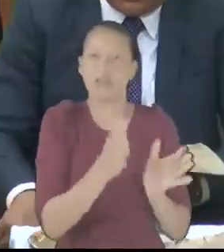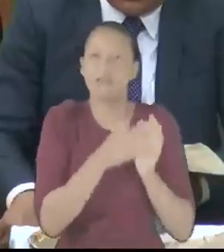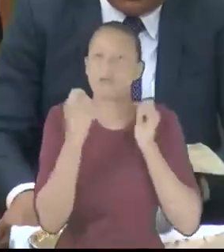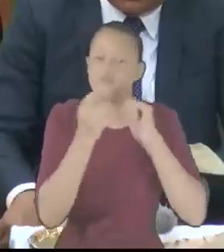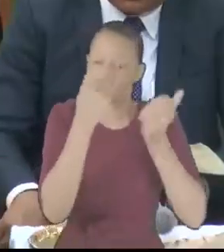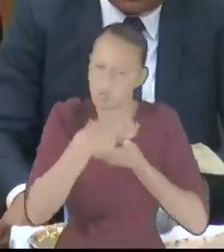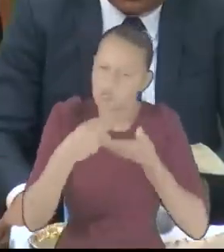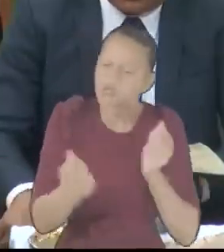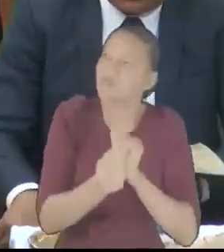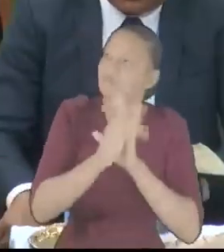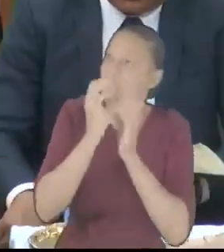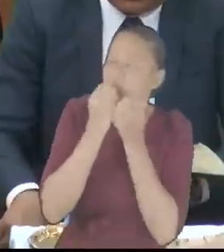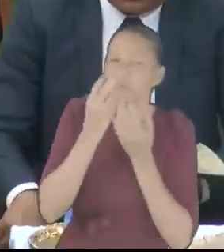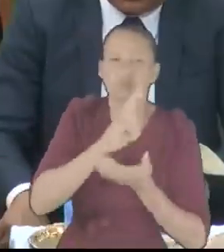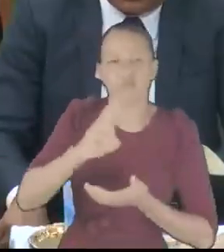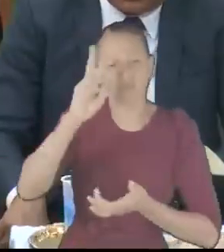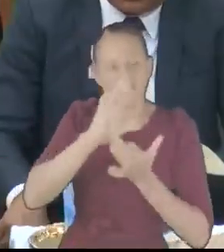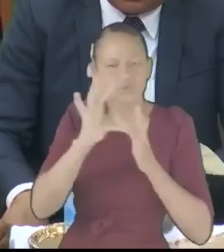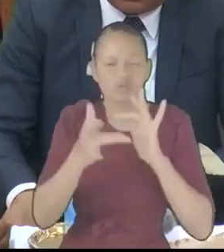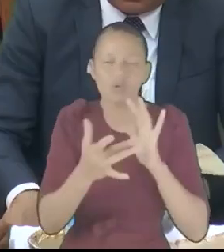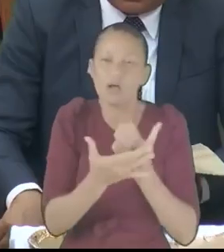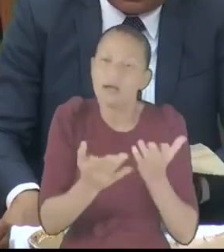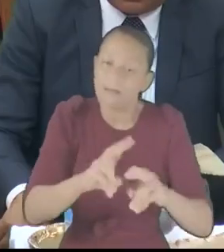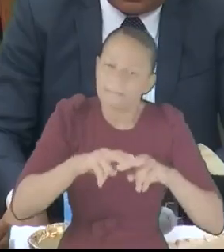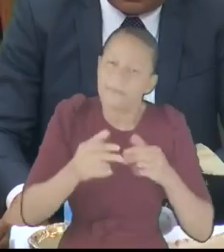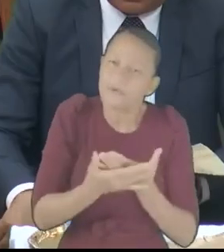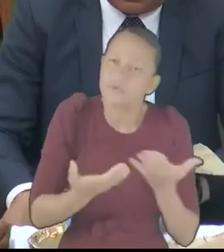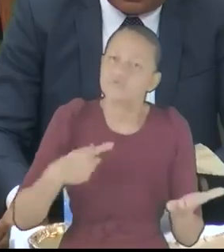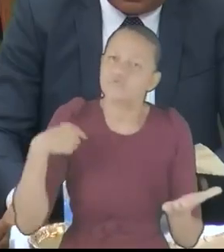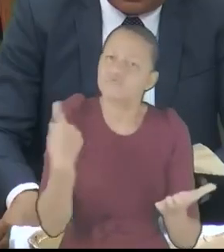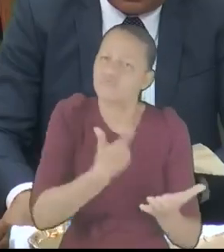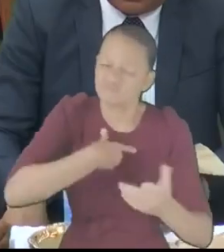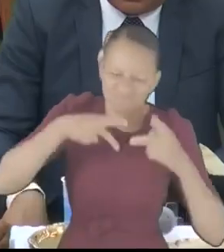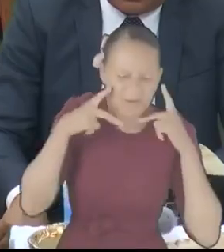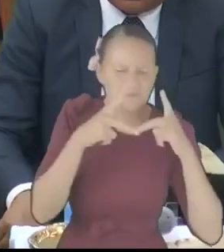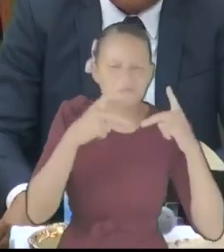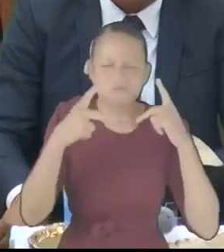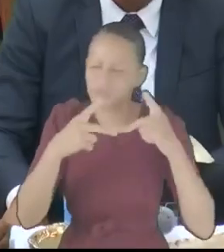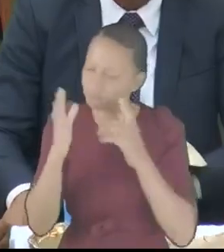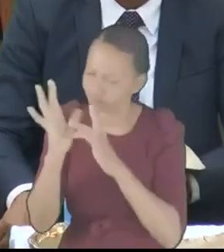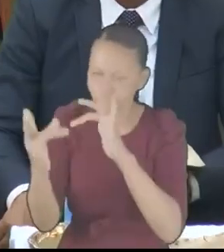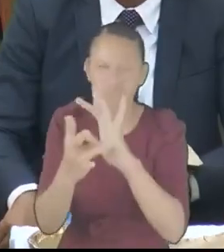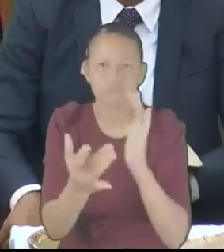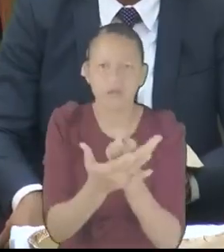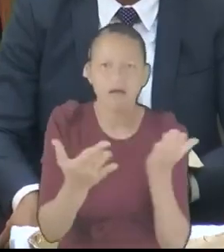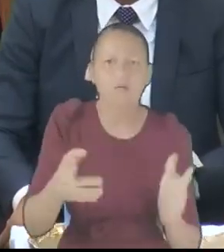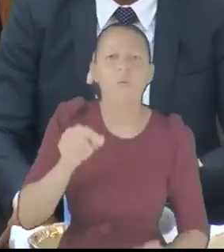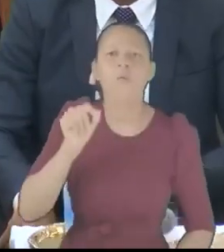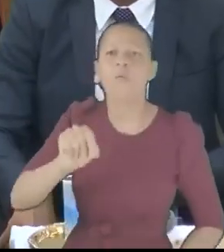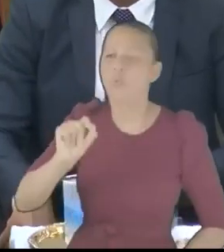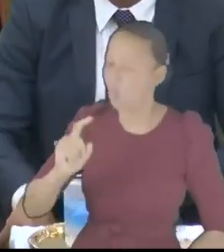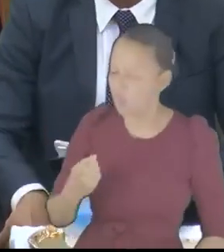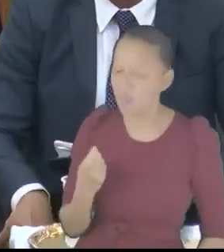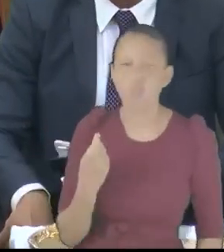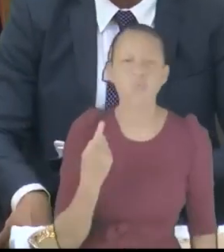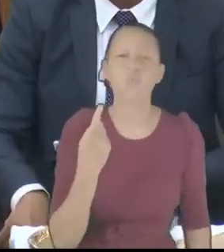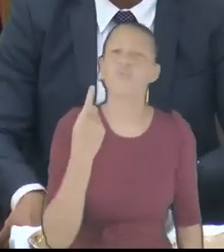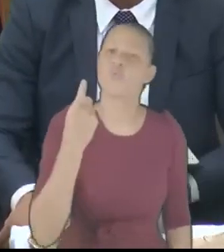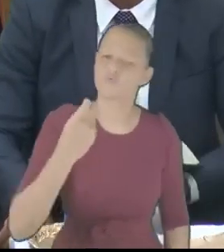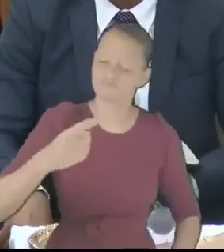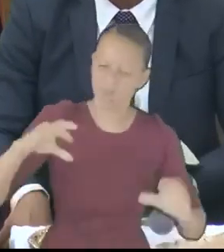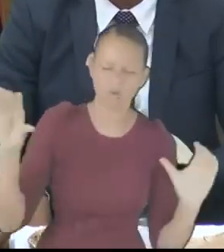Aleluia! Bendito seja o nome do Senhor. É por isso que nós pregamos que Jesus Cristo é o único